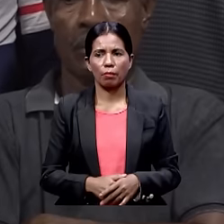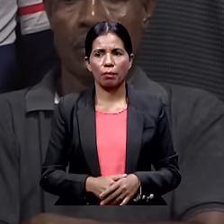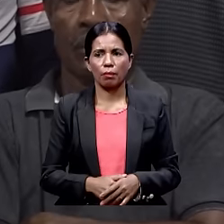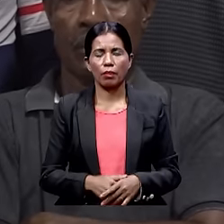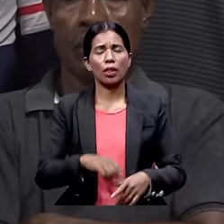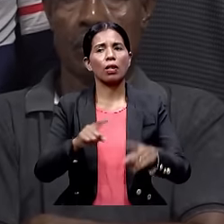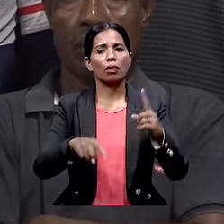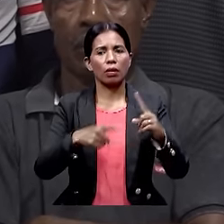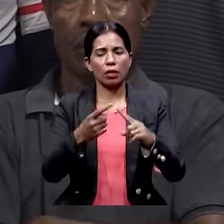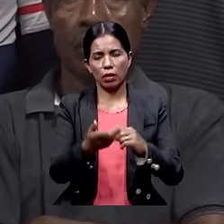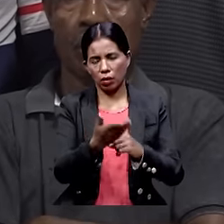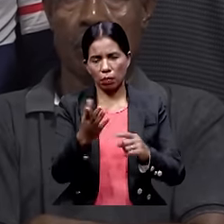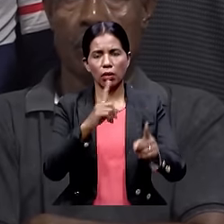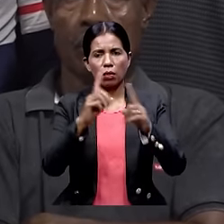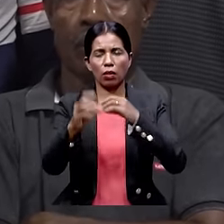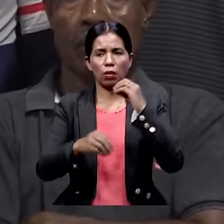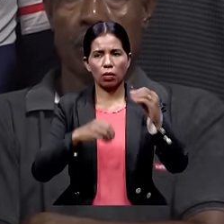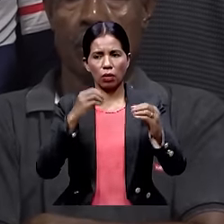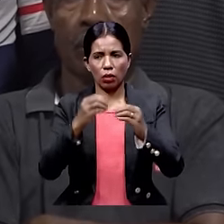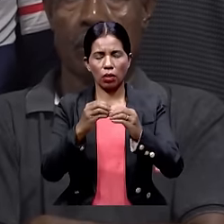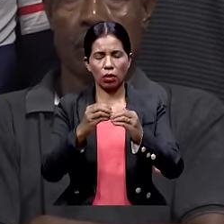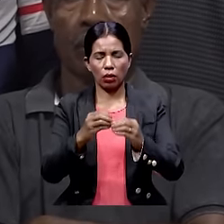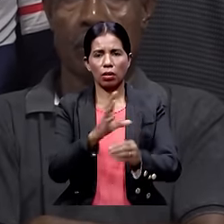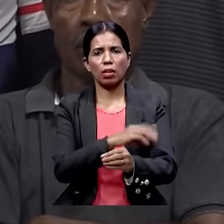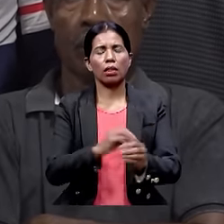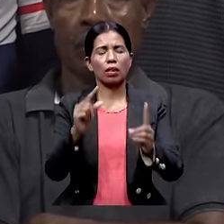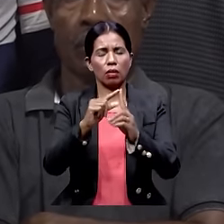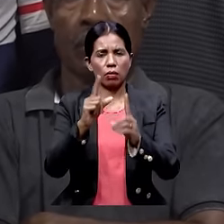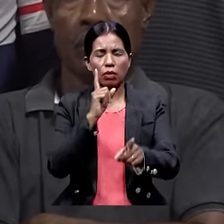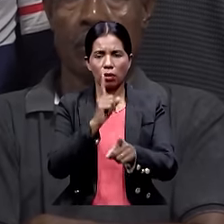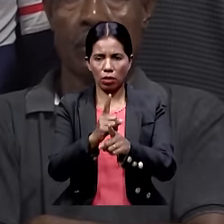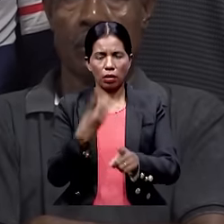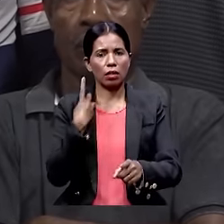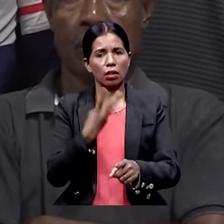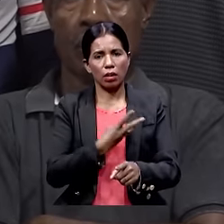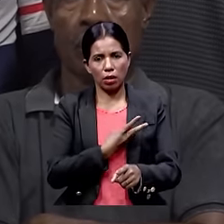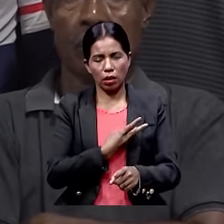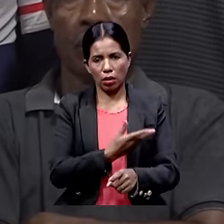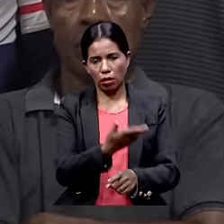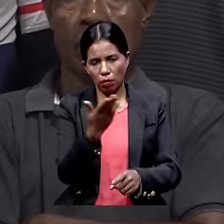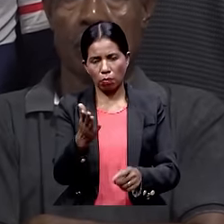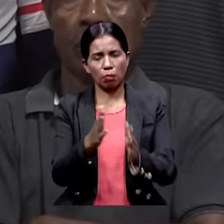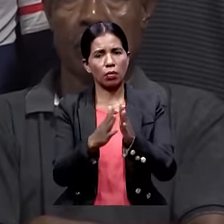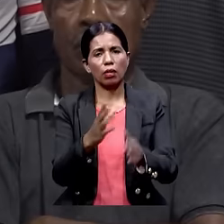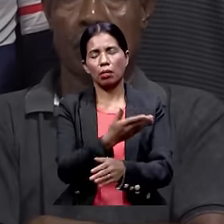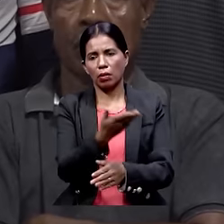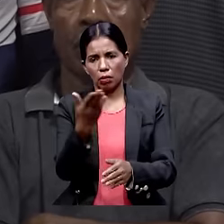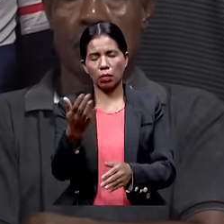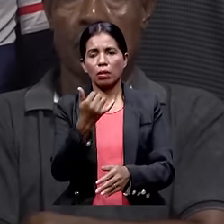O Enhira Itabot qualia conava lógica, Idané Makitabot Salabot,